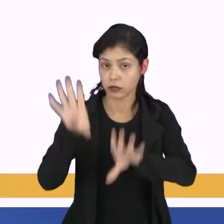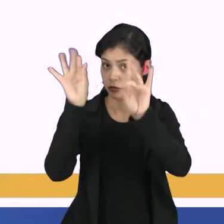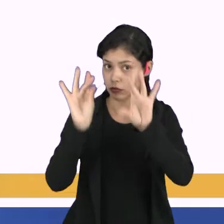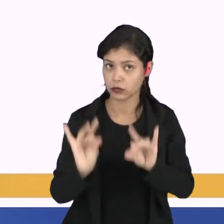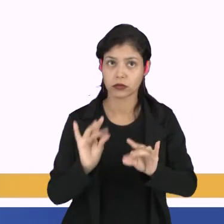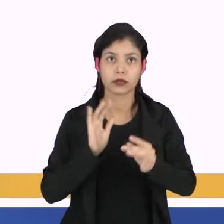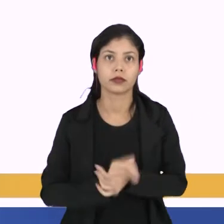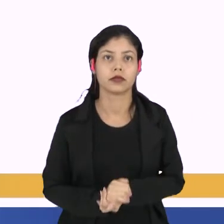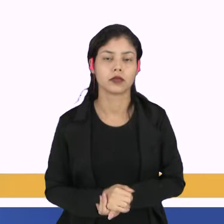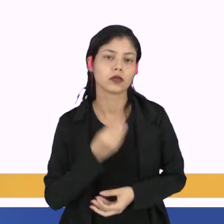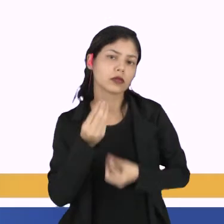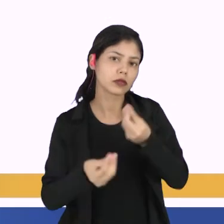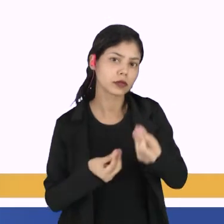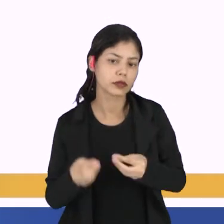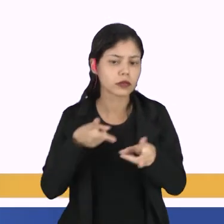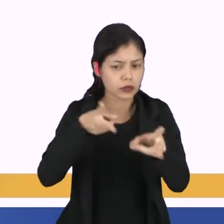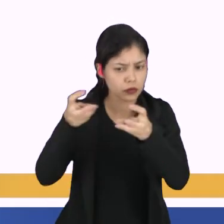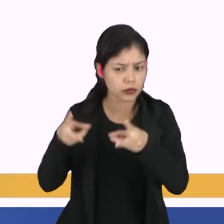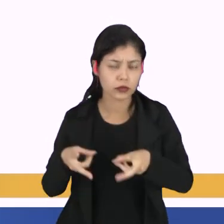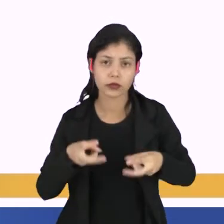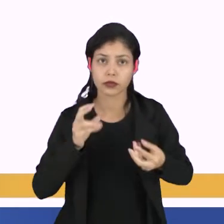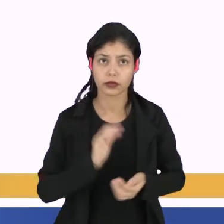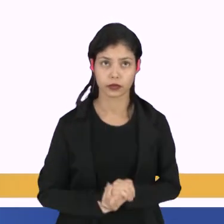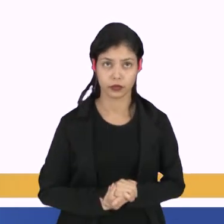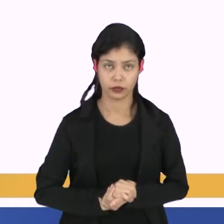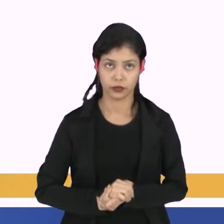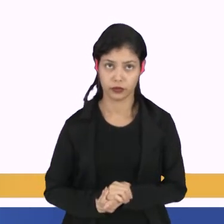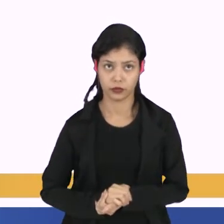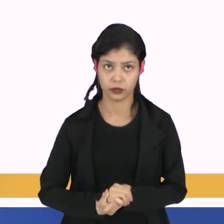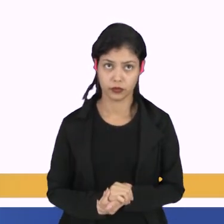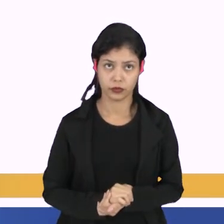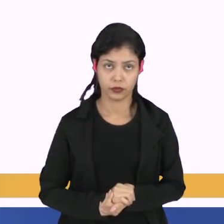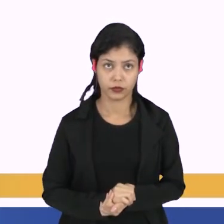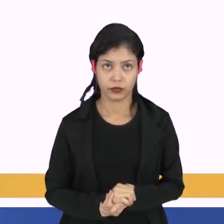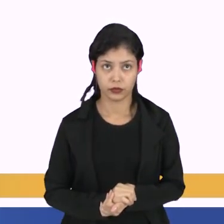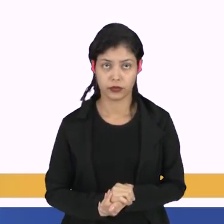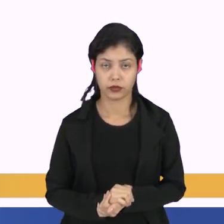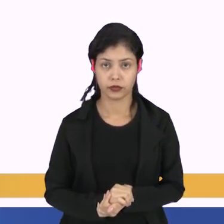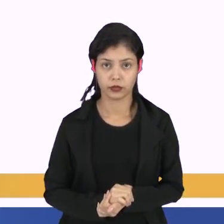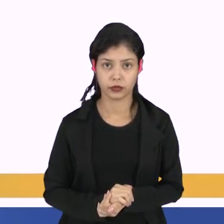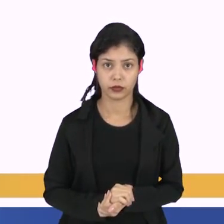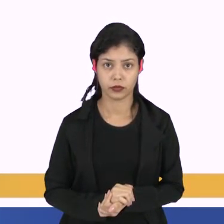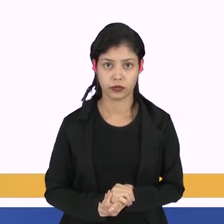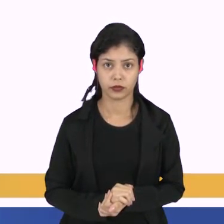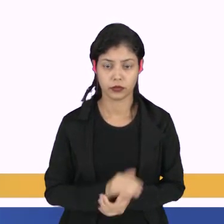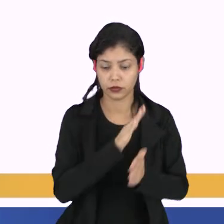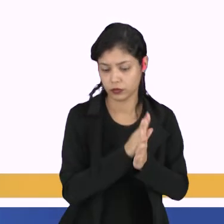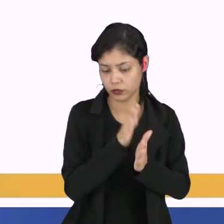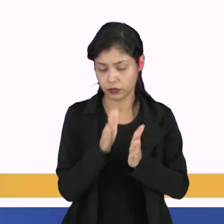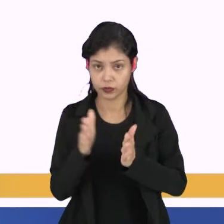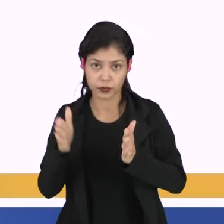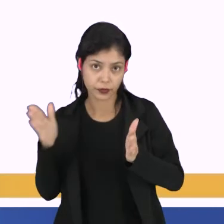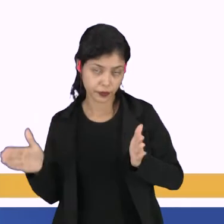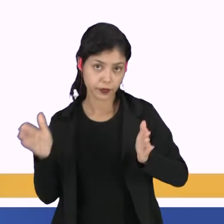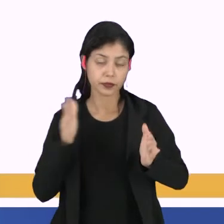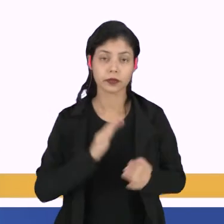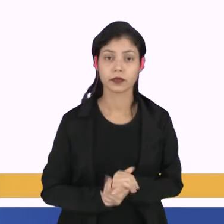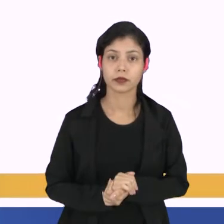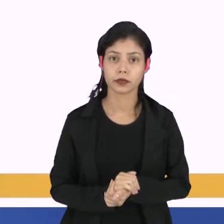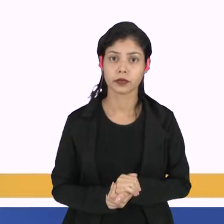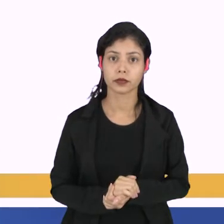cada caso, como nós percebemos aí caso a caso. Então nós traçamos a partir